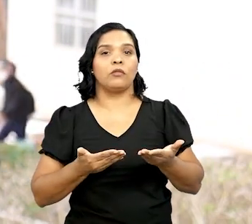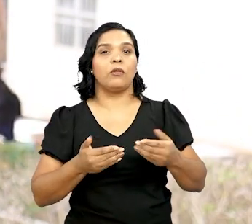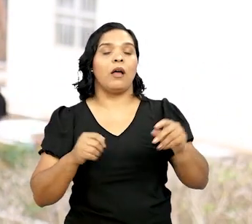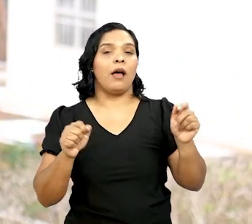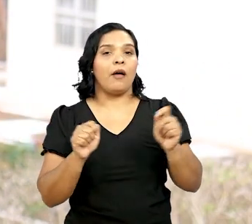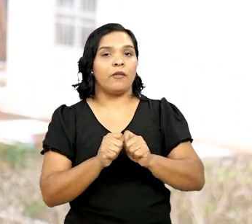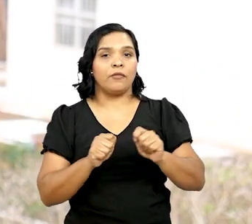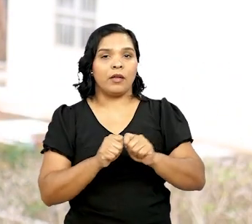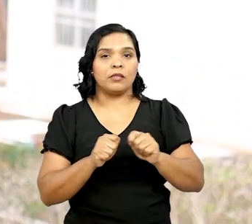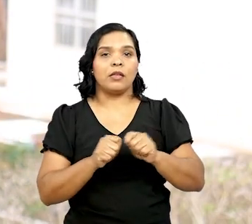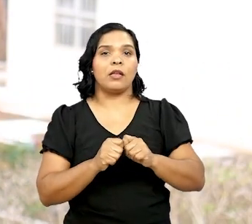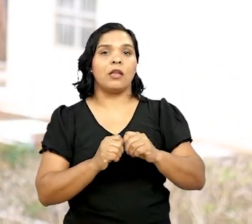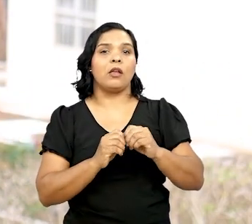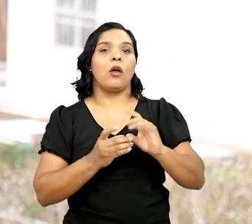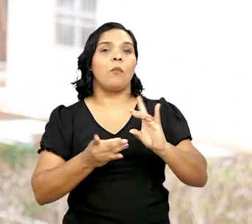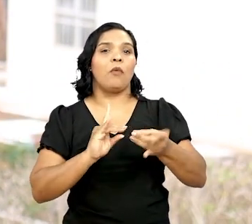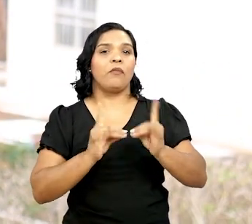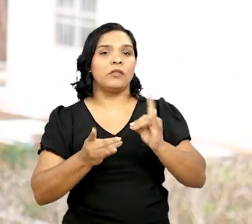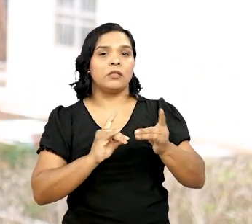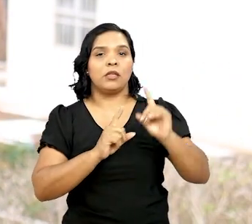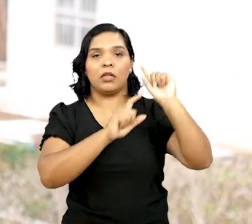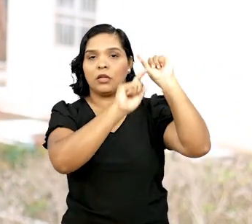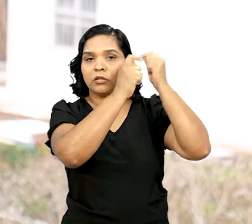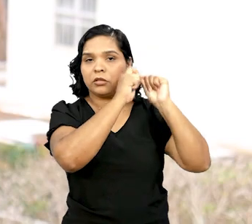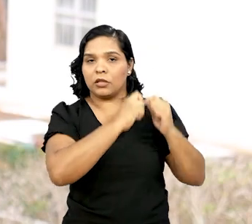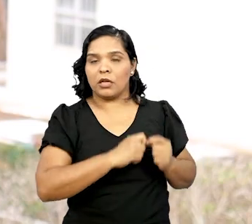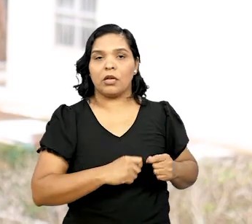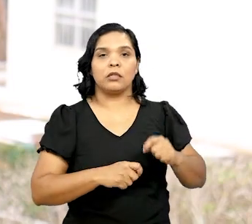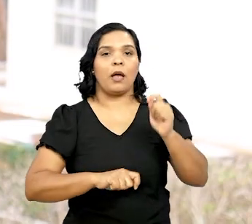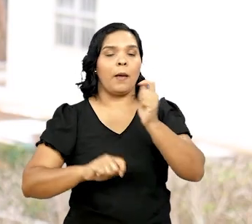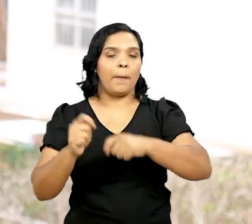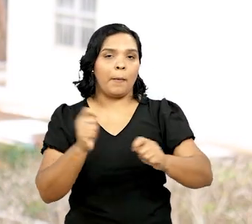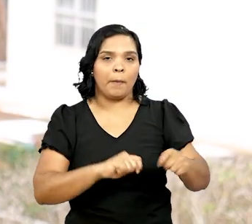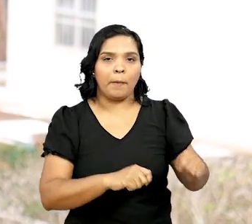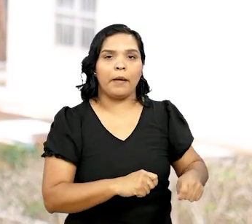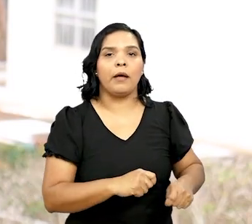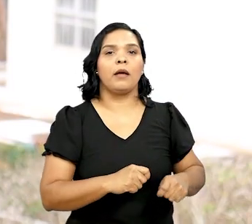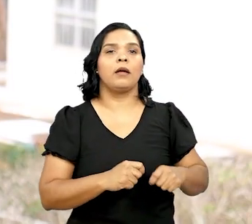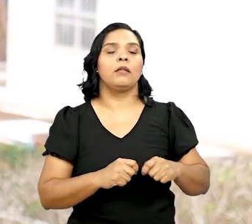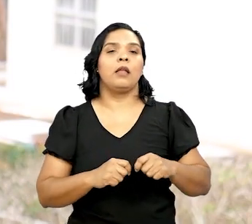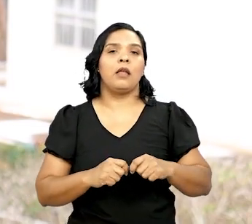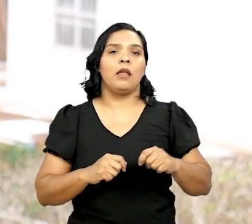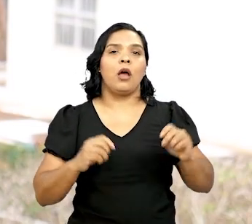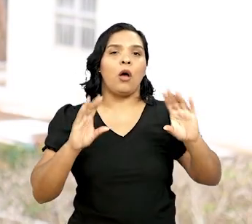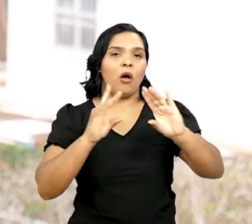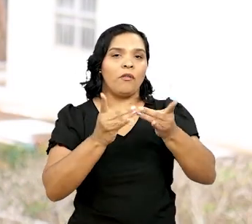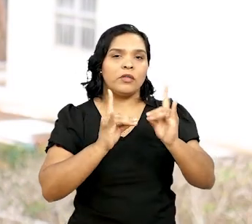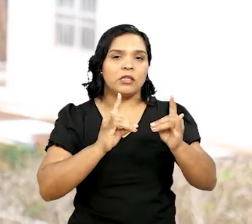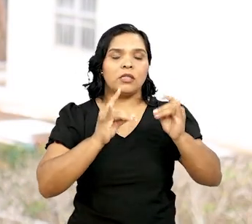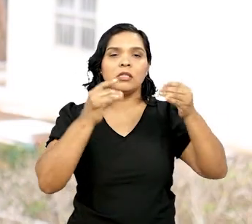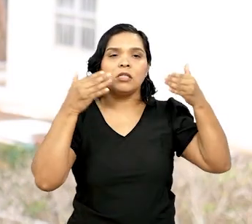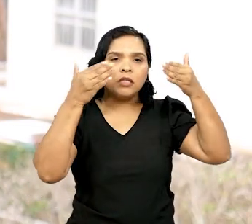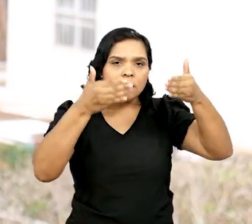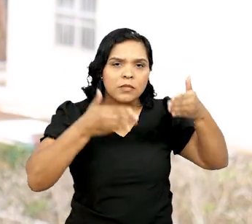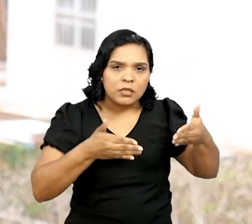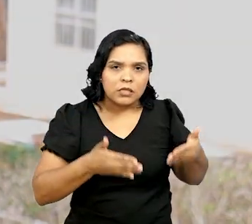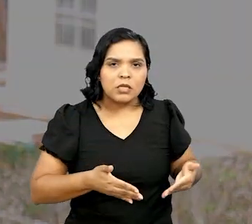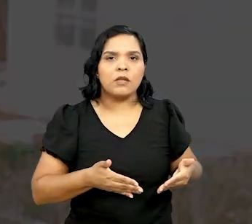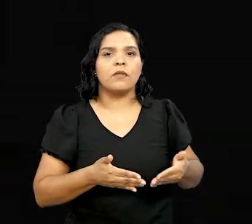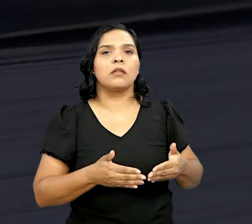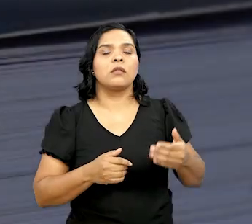para poder fazer uma oficina de trança, uma oficina de percussão, oficinas específicas,